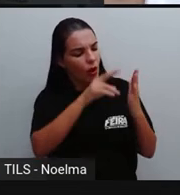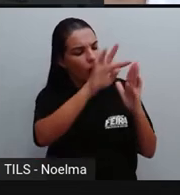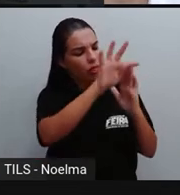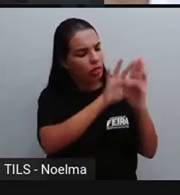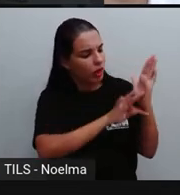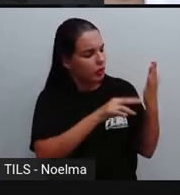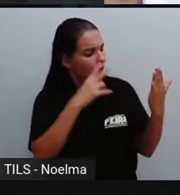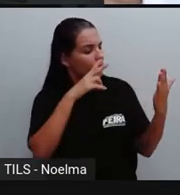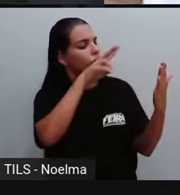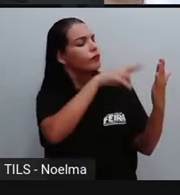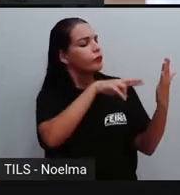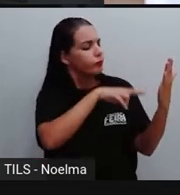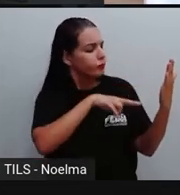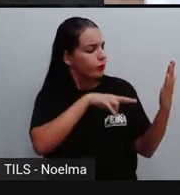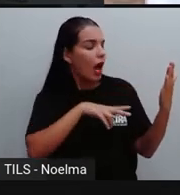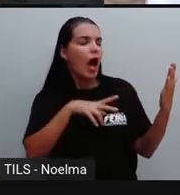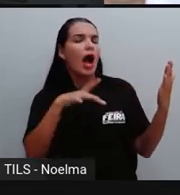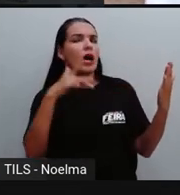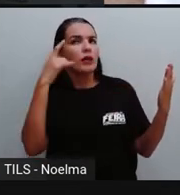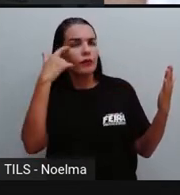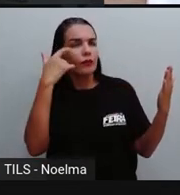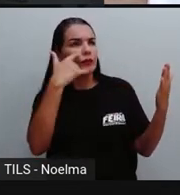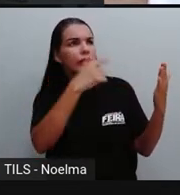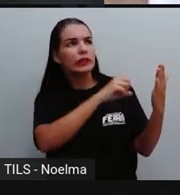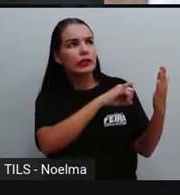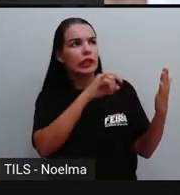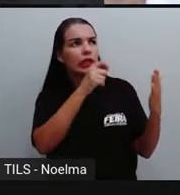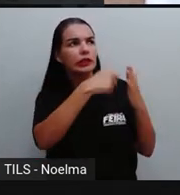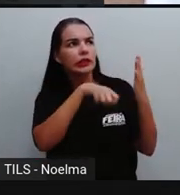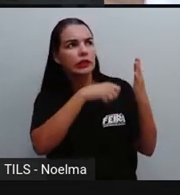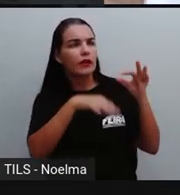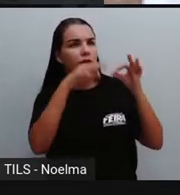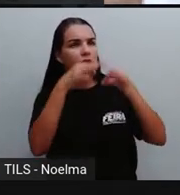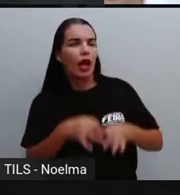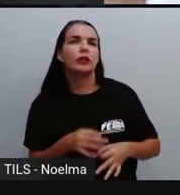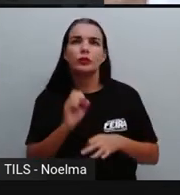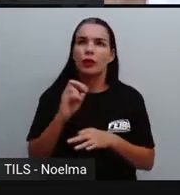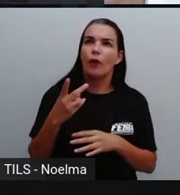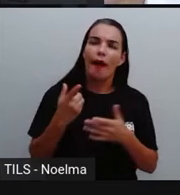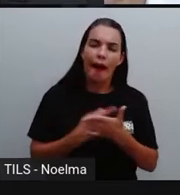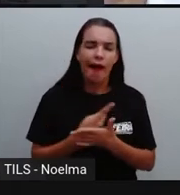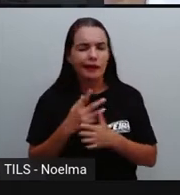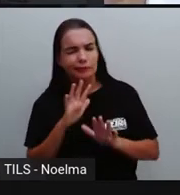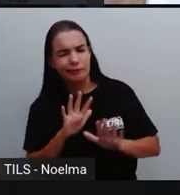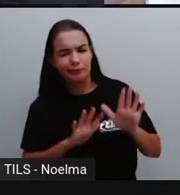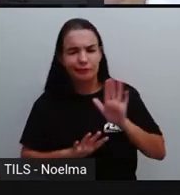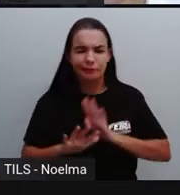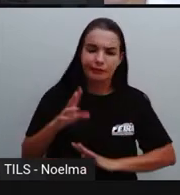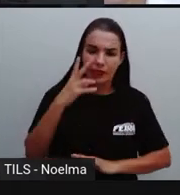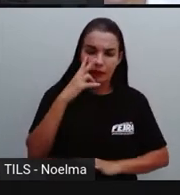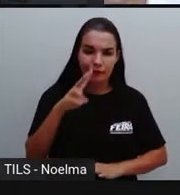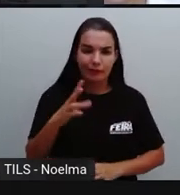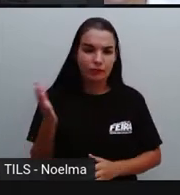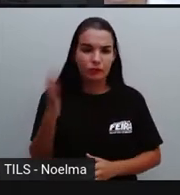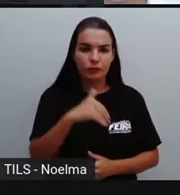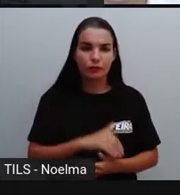escrever um texto que é revisar. Será que eu escrevi certo mesmo? Como é que eu vou me lembrar aí para fazer essa revisão? Vamos